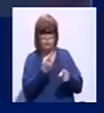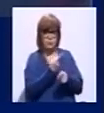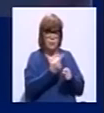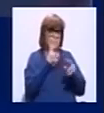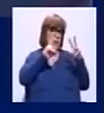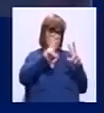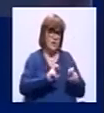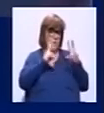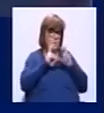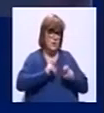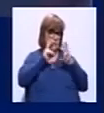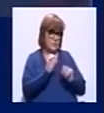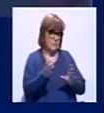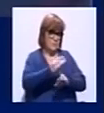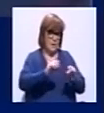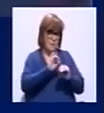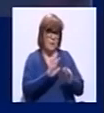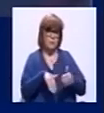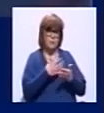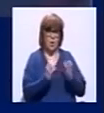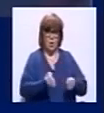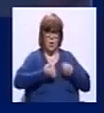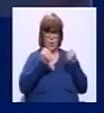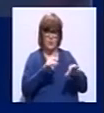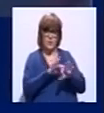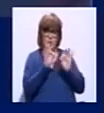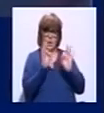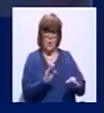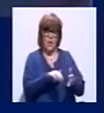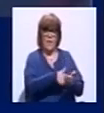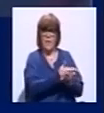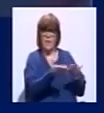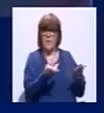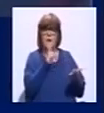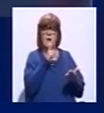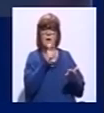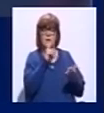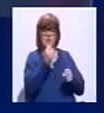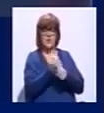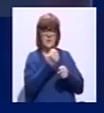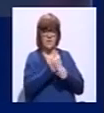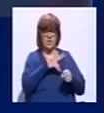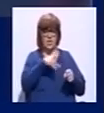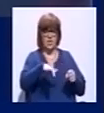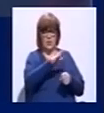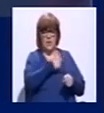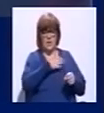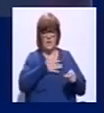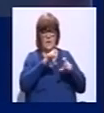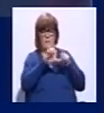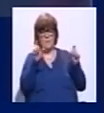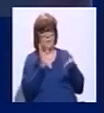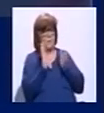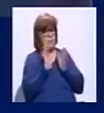investigações a para conseguir a então a dar a resposta que o serviço nacional de saúde e as empresas a